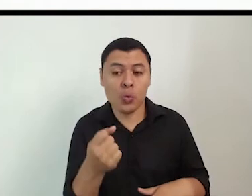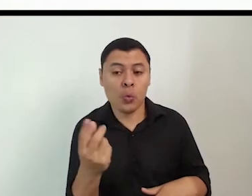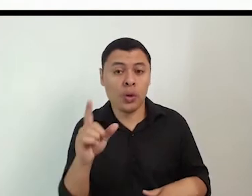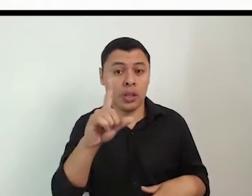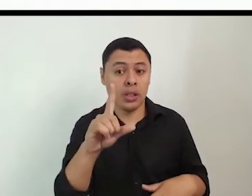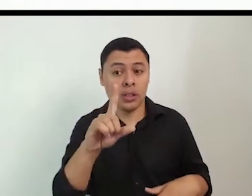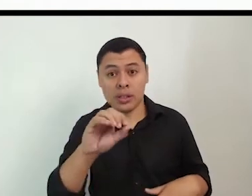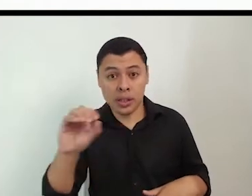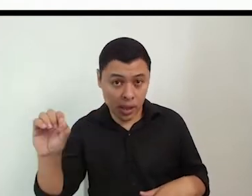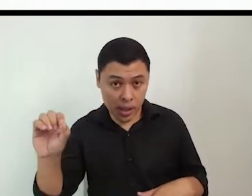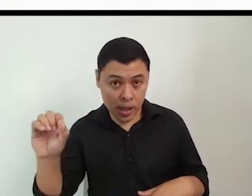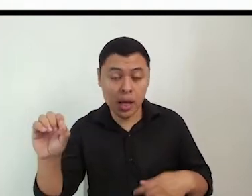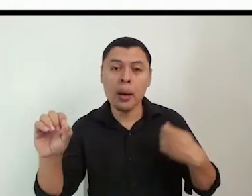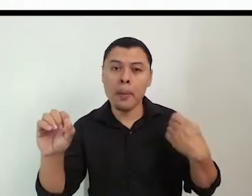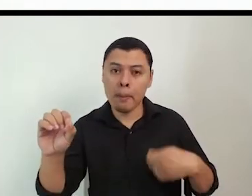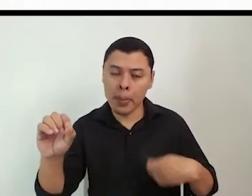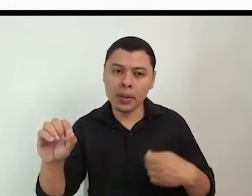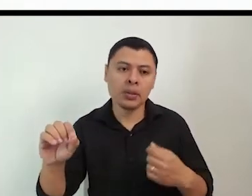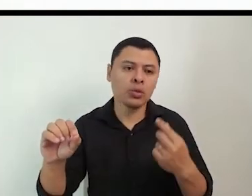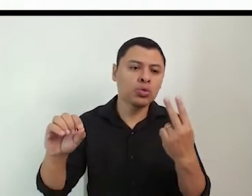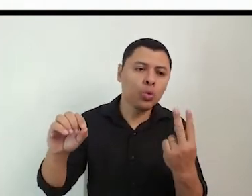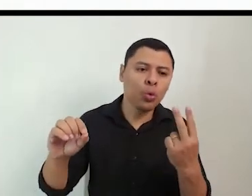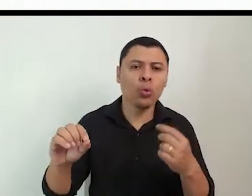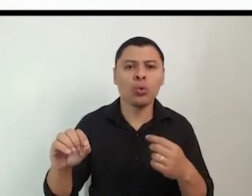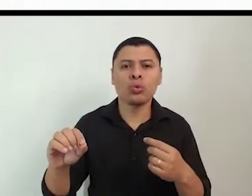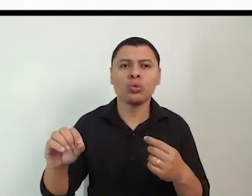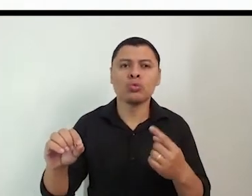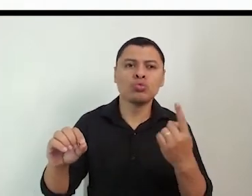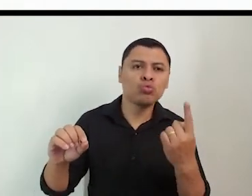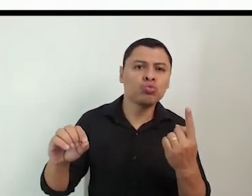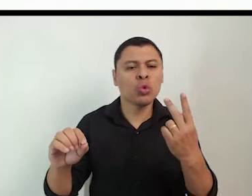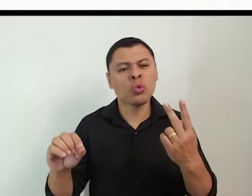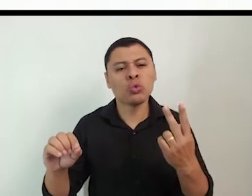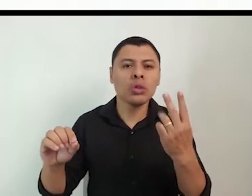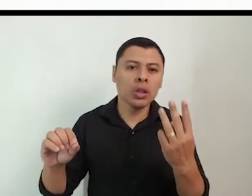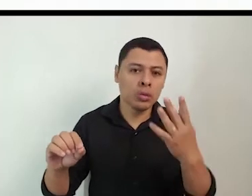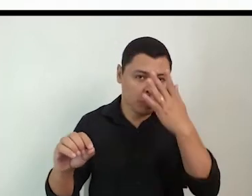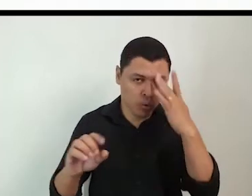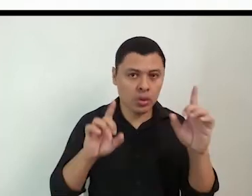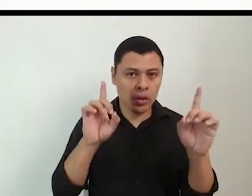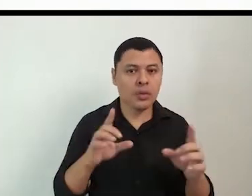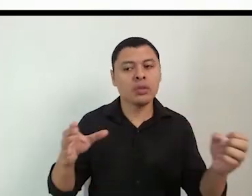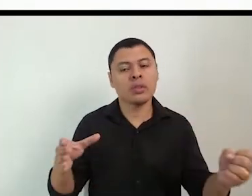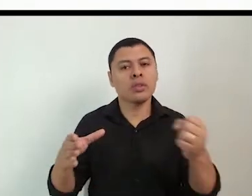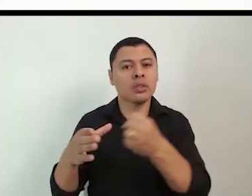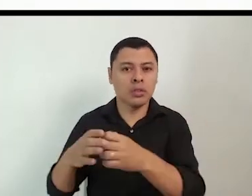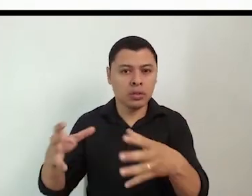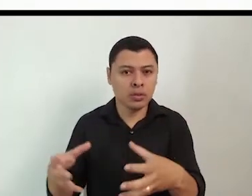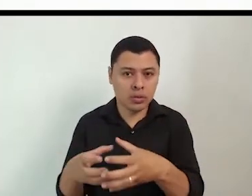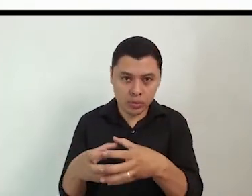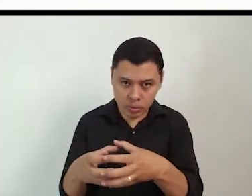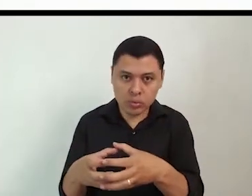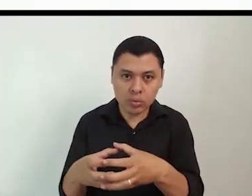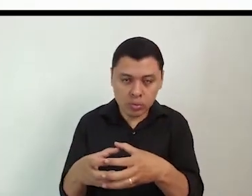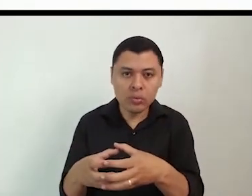contratar uma porcentagem de pessoas com deficiência no quadro dela. Isso vai aumentando